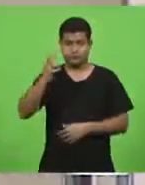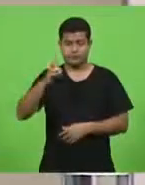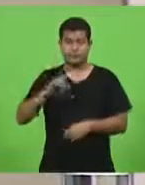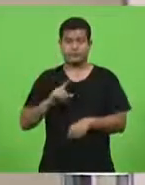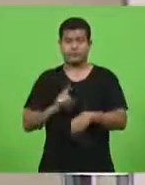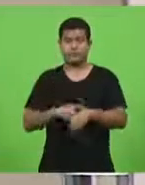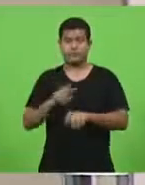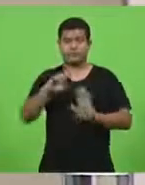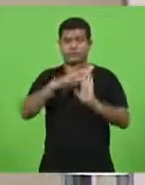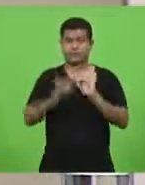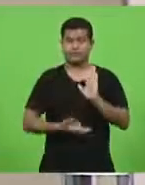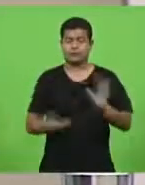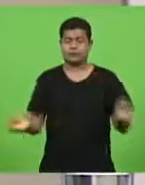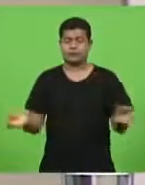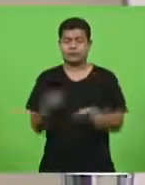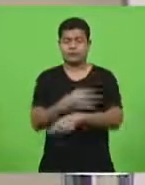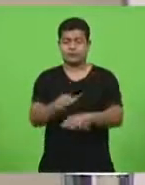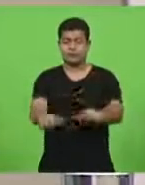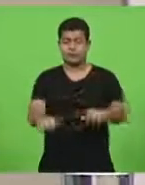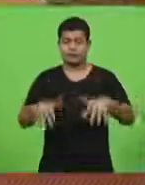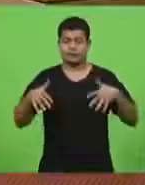regimental está encerrada a sessão há a sessão